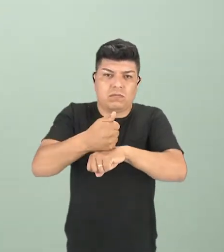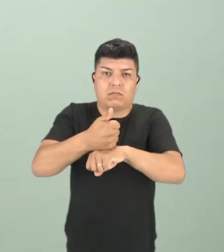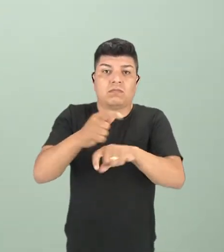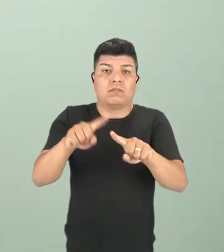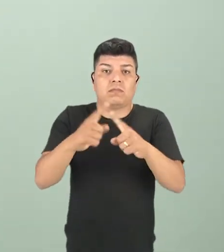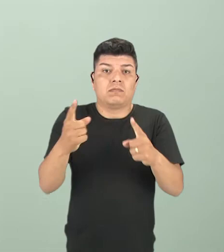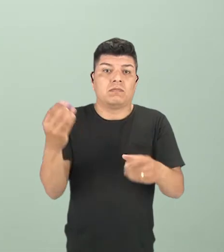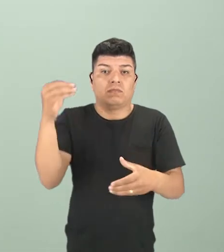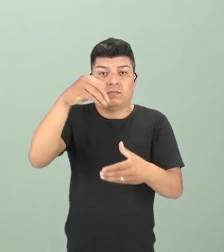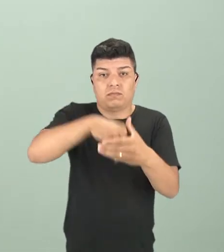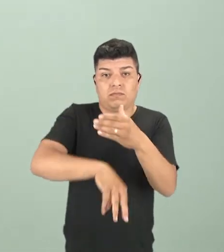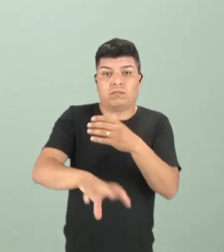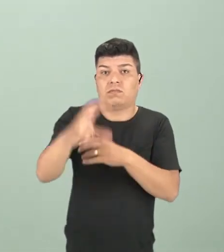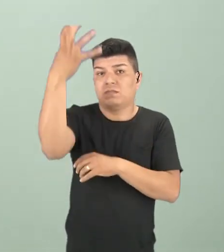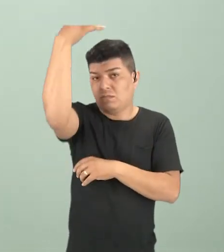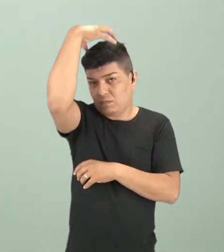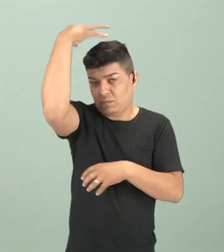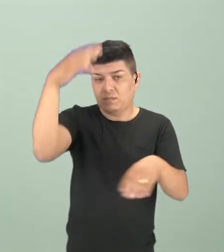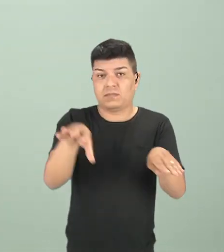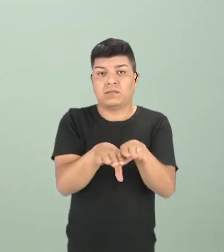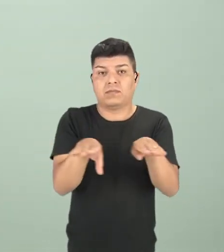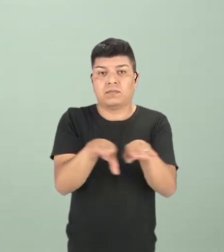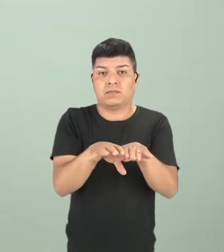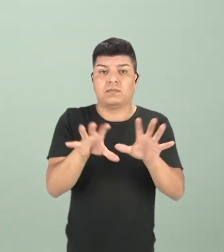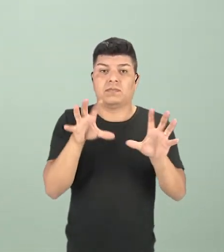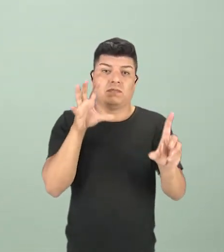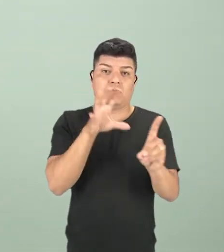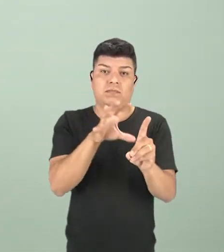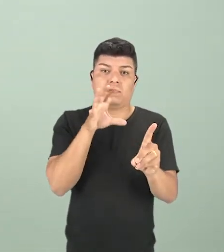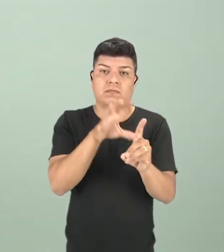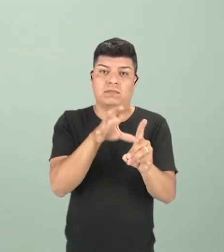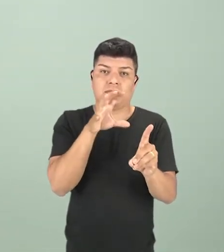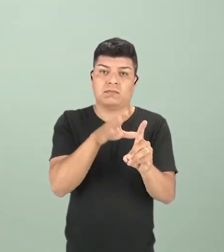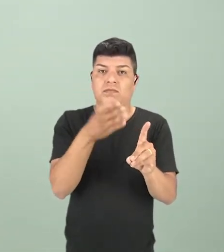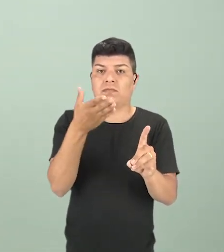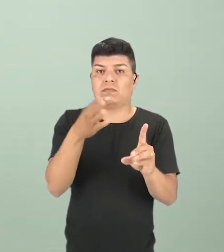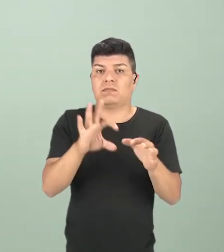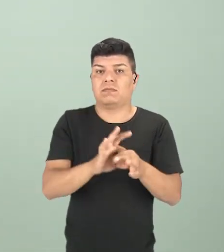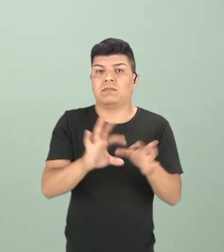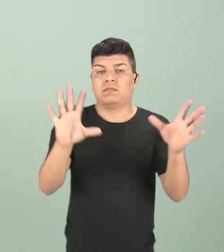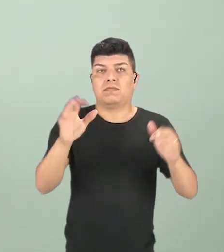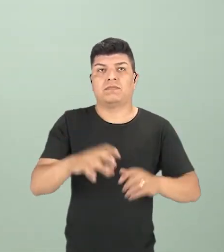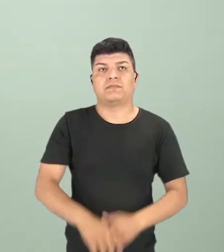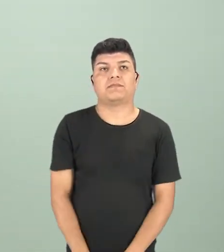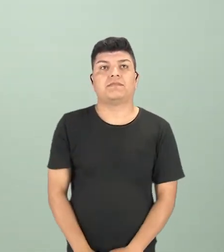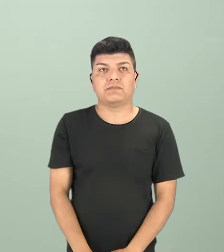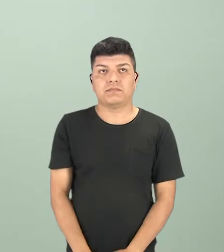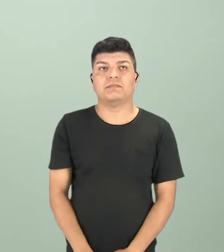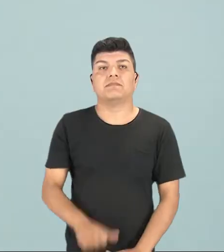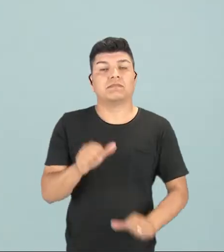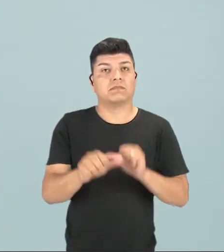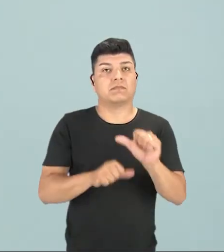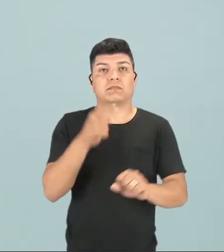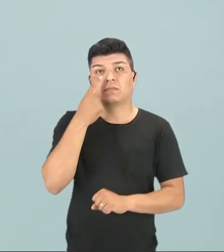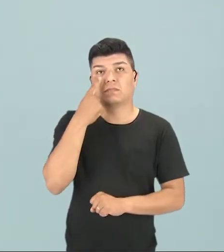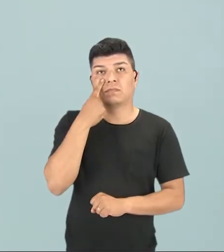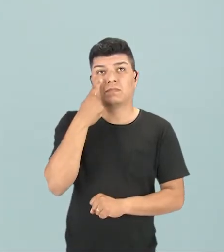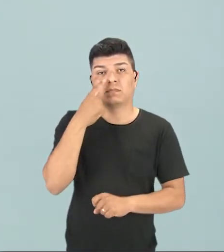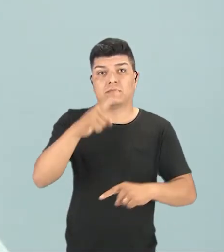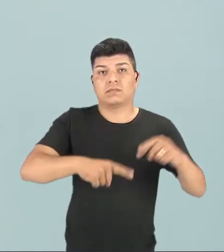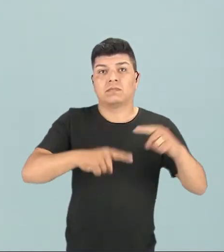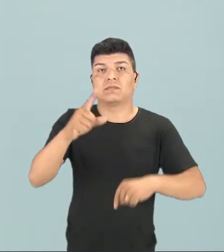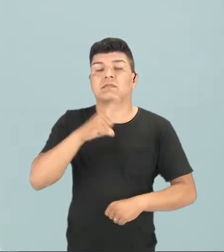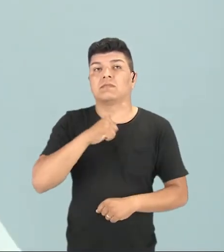parte integrante do reino. E isso vai influenciar diretamente na independência. Dá uma olhada aí nas mudanças. Nosso material aí